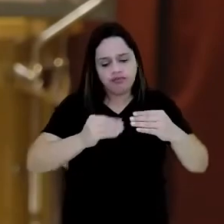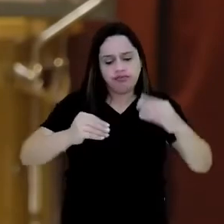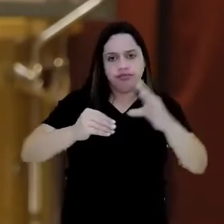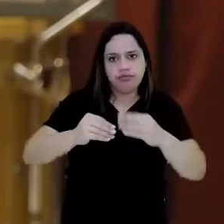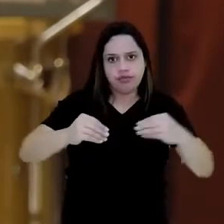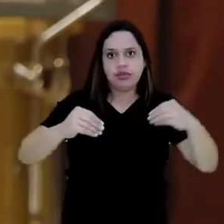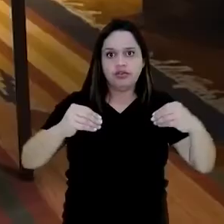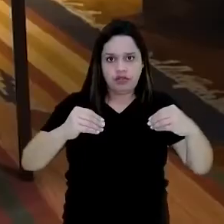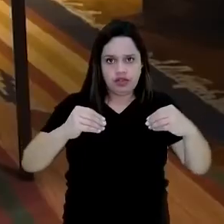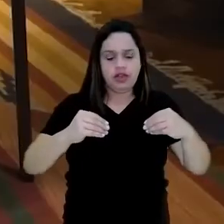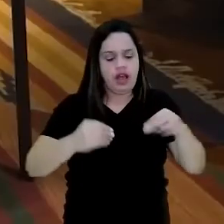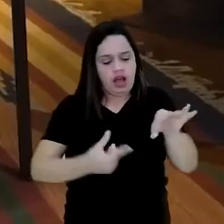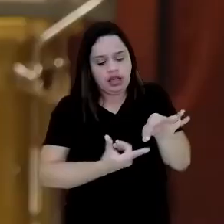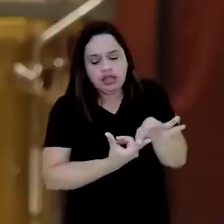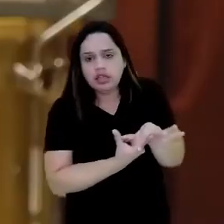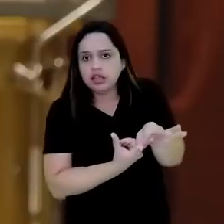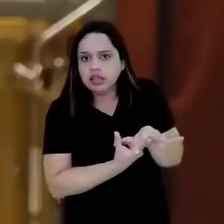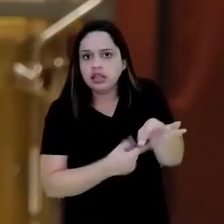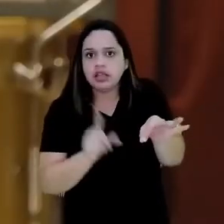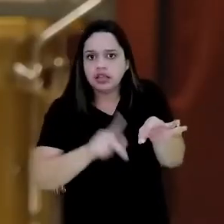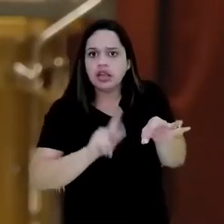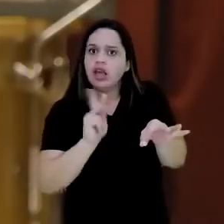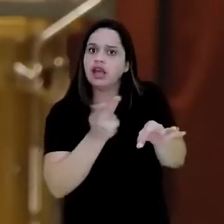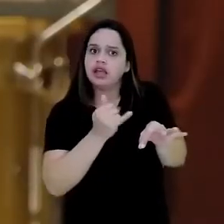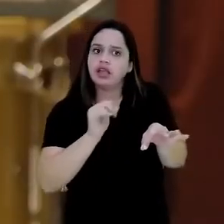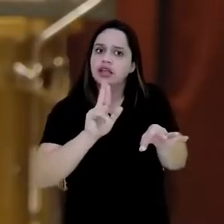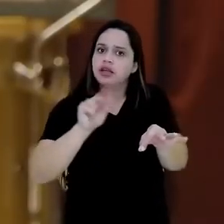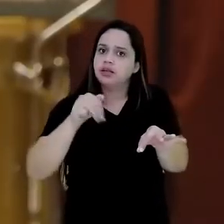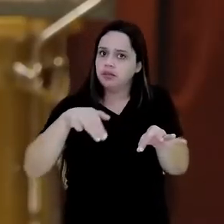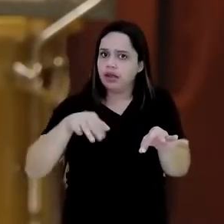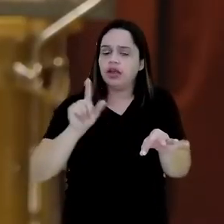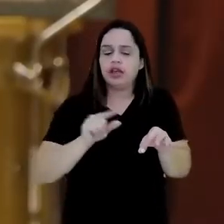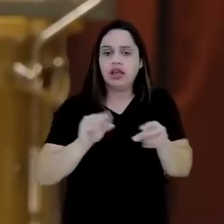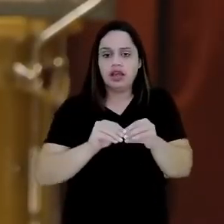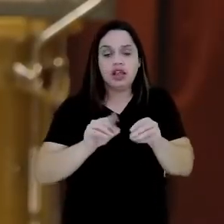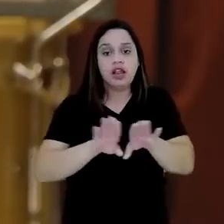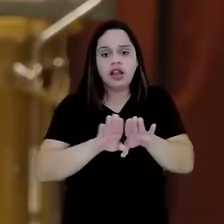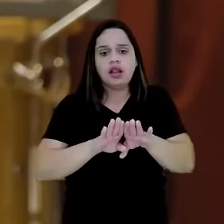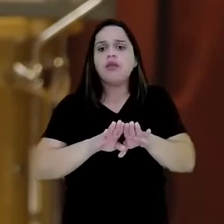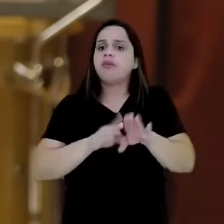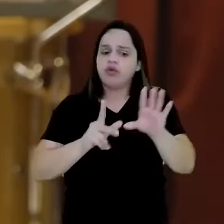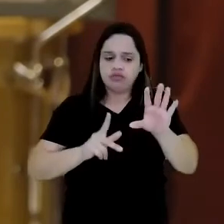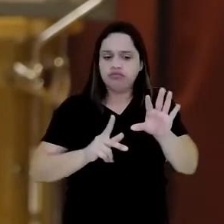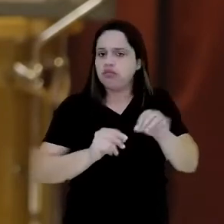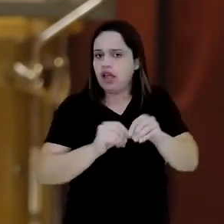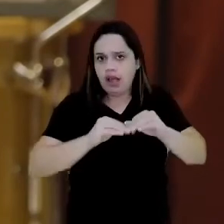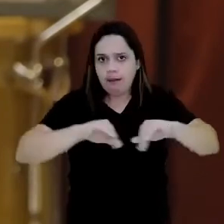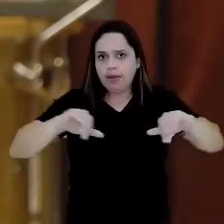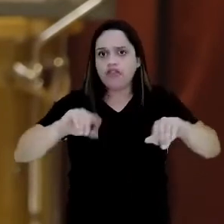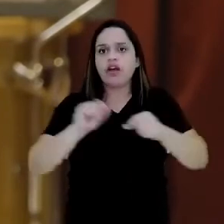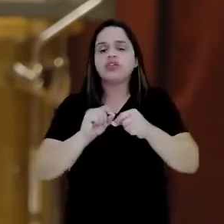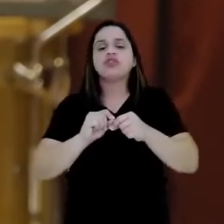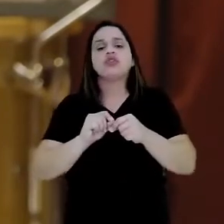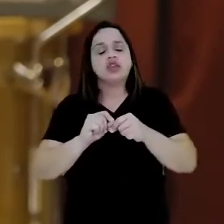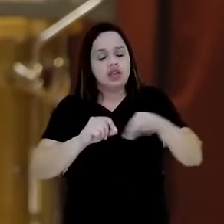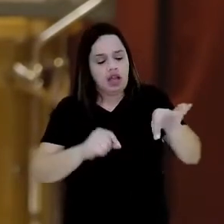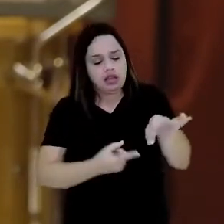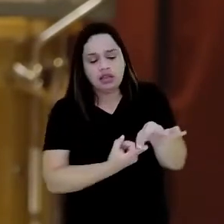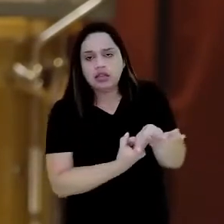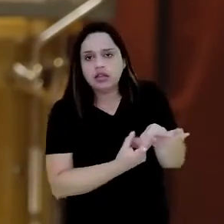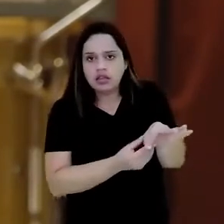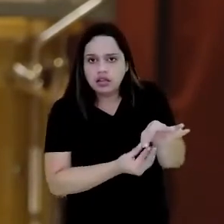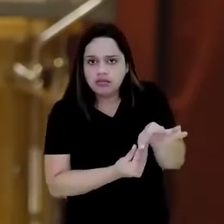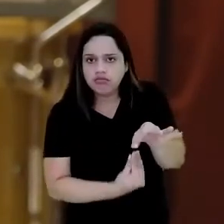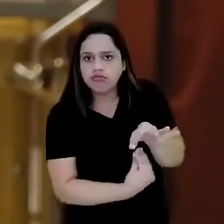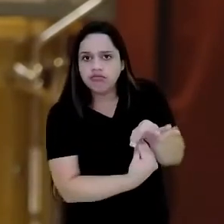um pedaço cada lado fica lá e tal é o que eu te mande nem rosto aquele nem ele era assim rompeu E assim a